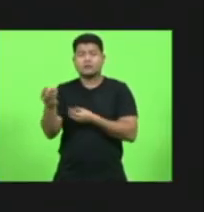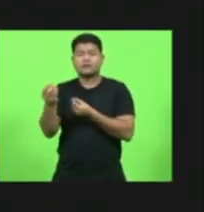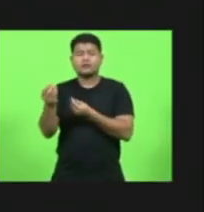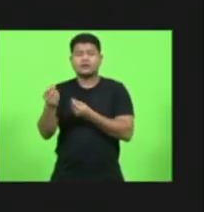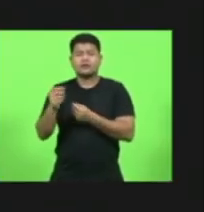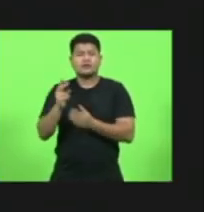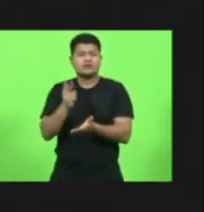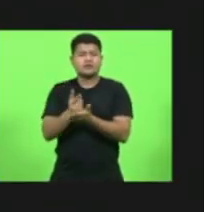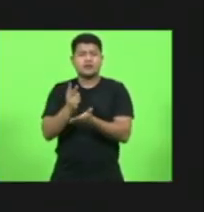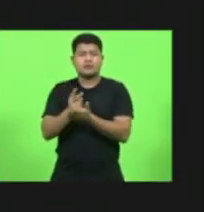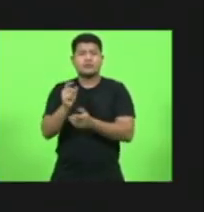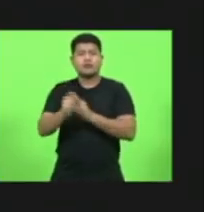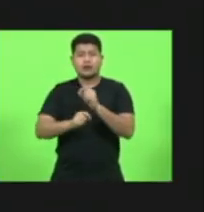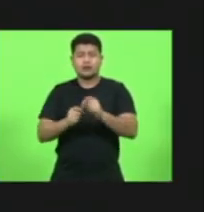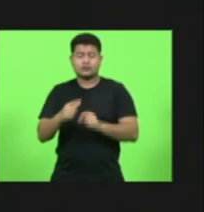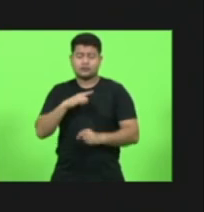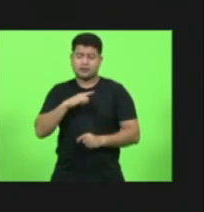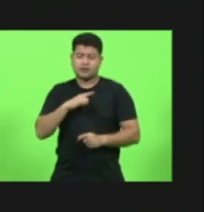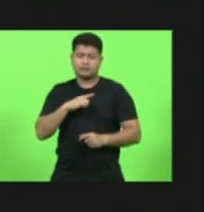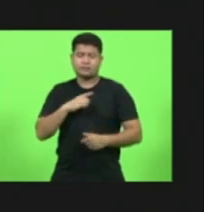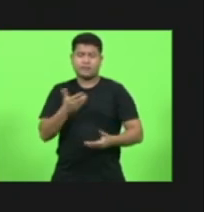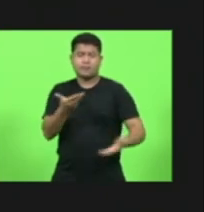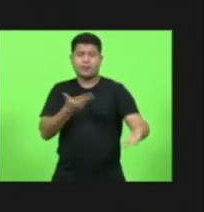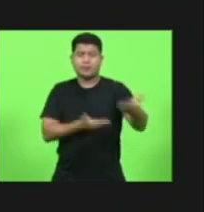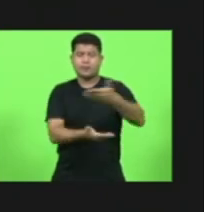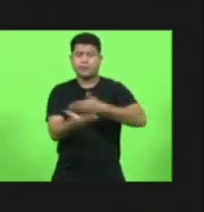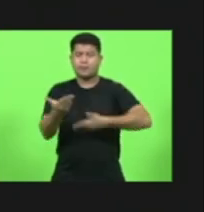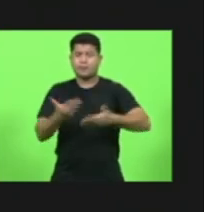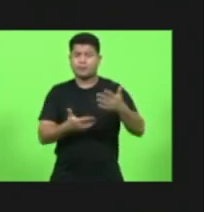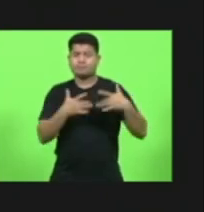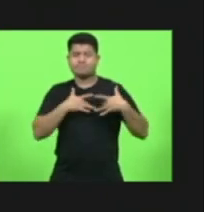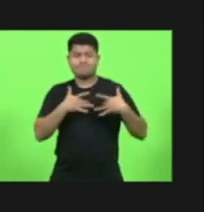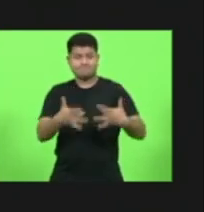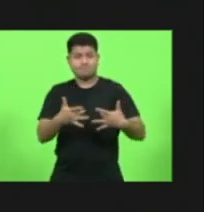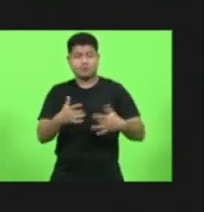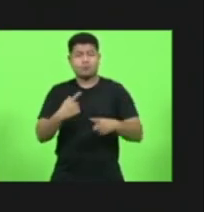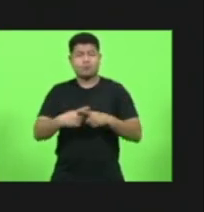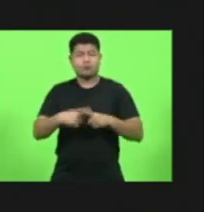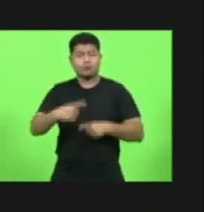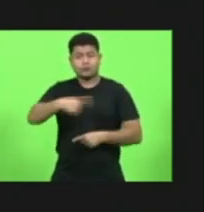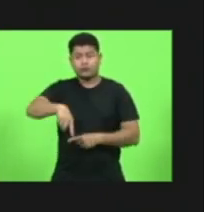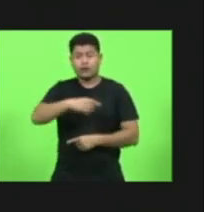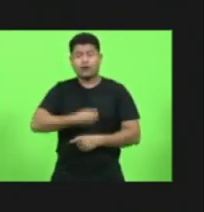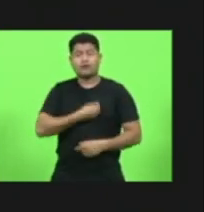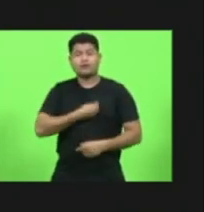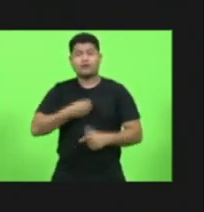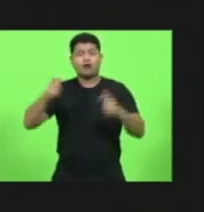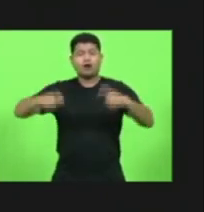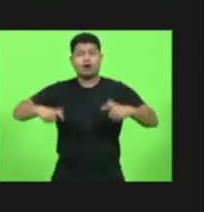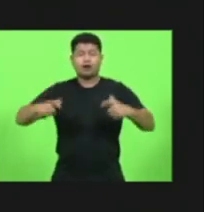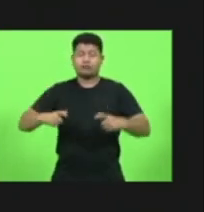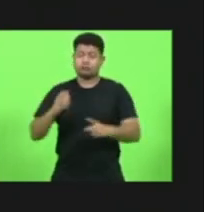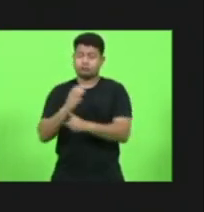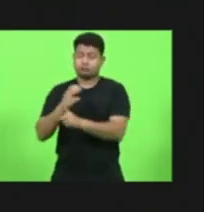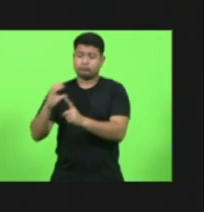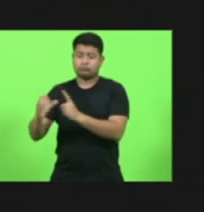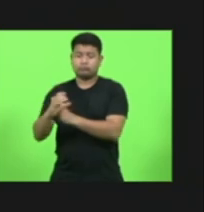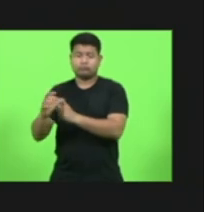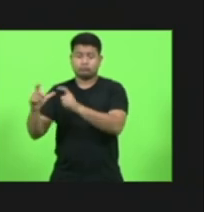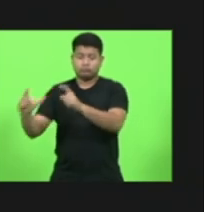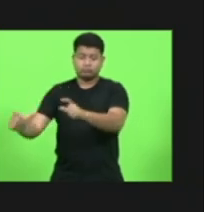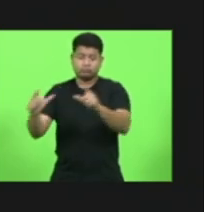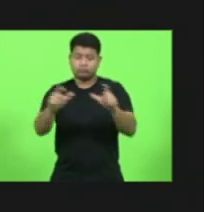agricultores fomentam um setor no estado a gente vive em comunidade ler o Real tem as comunidades